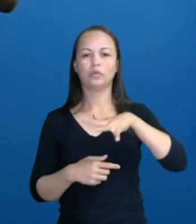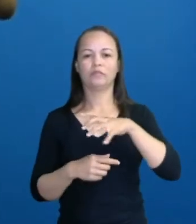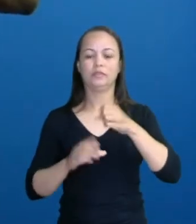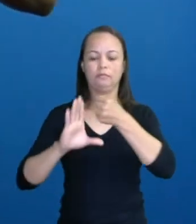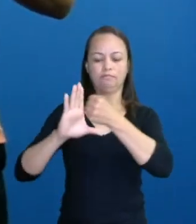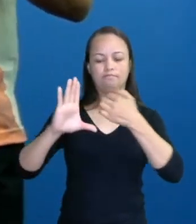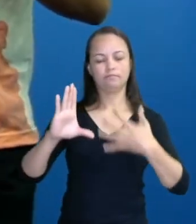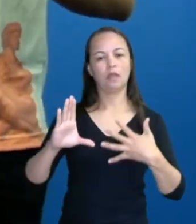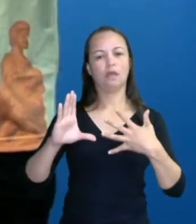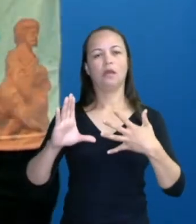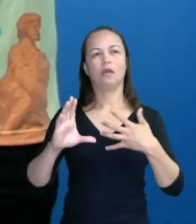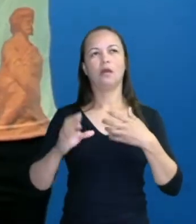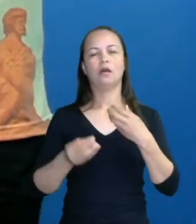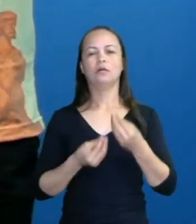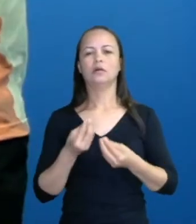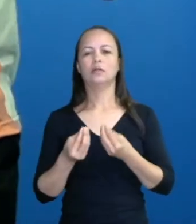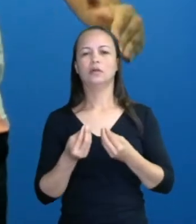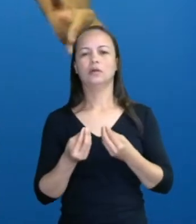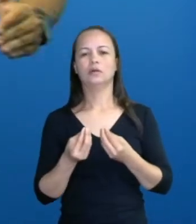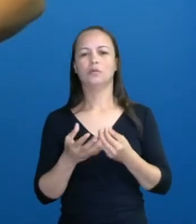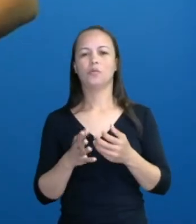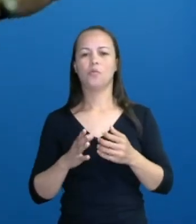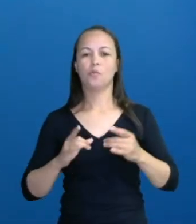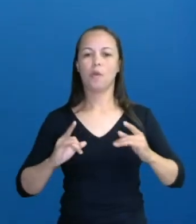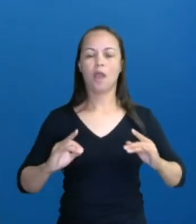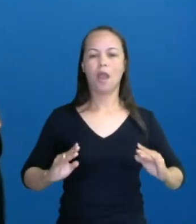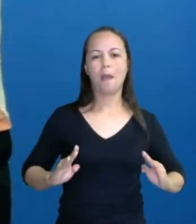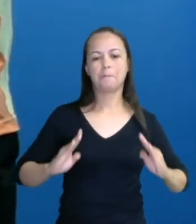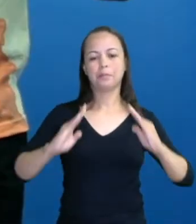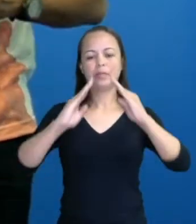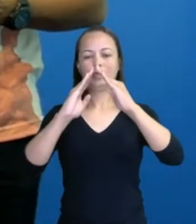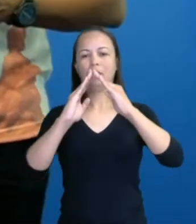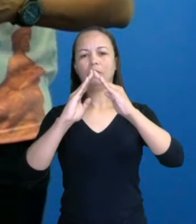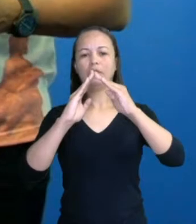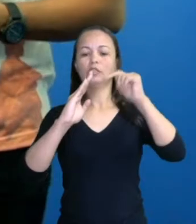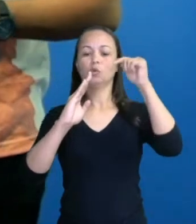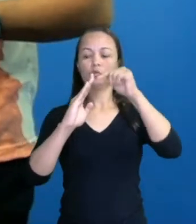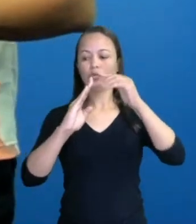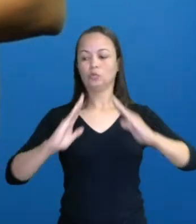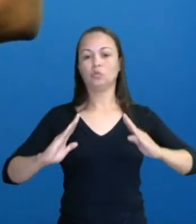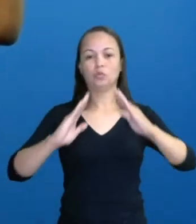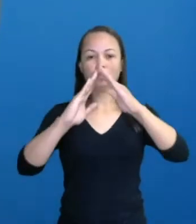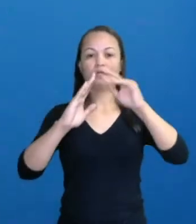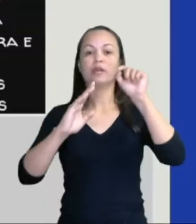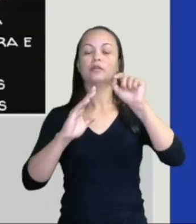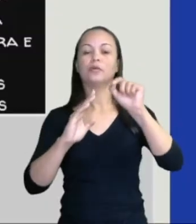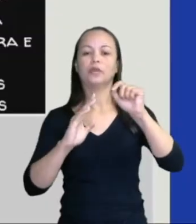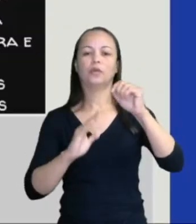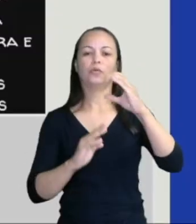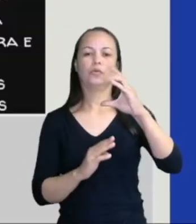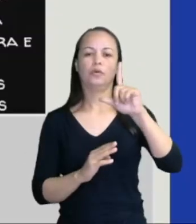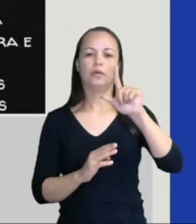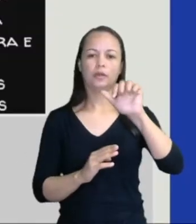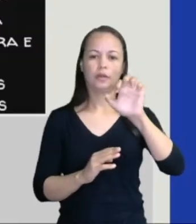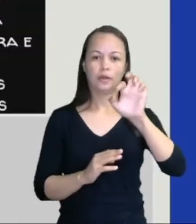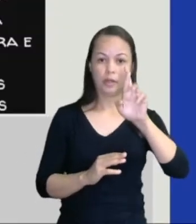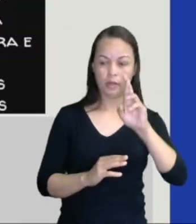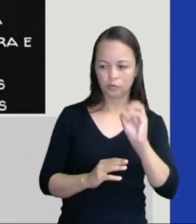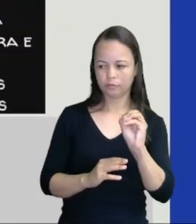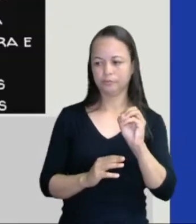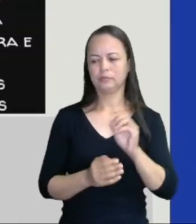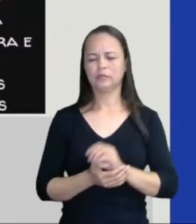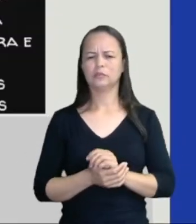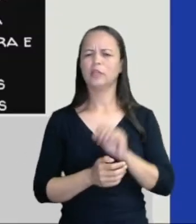caracterizada por uma pirâmide social onde no topo vai estar o clero. Quem é o